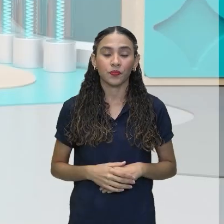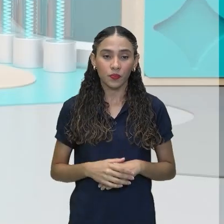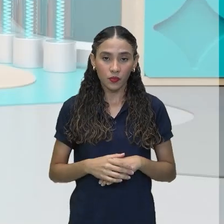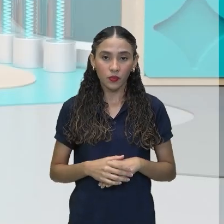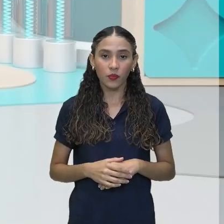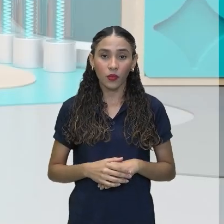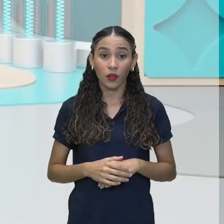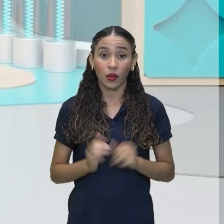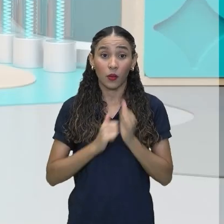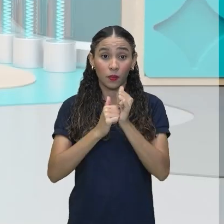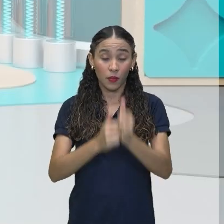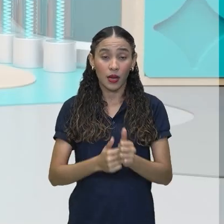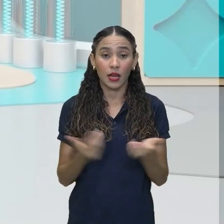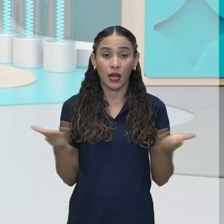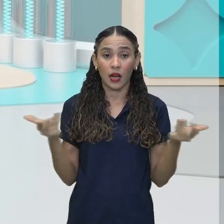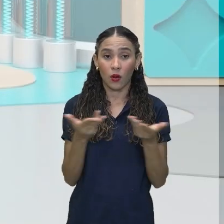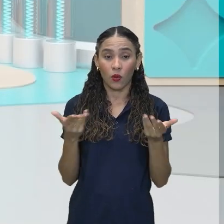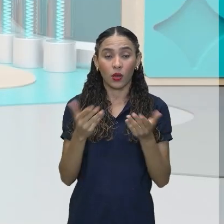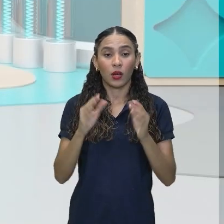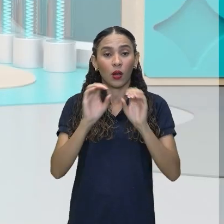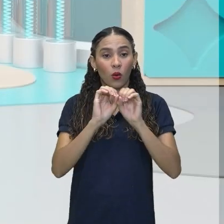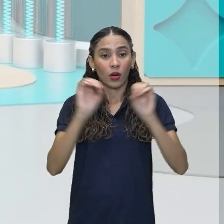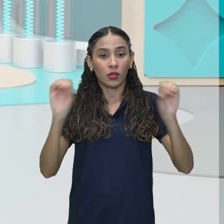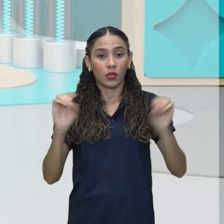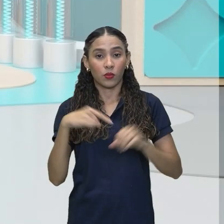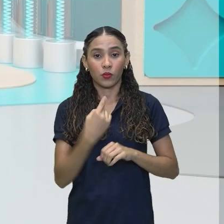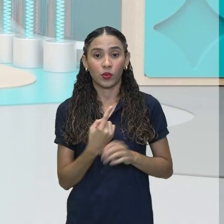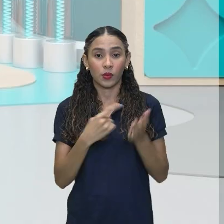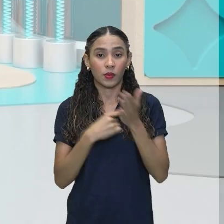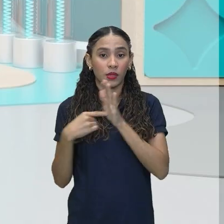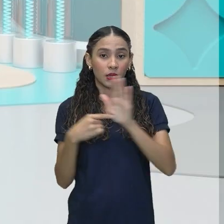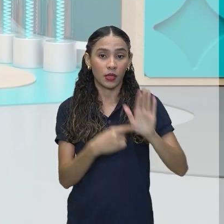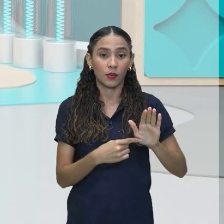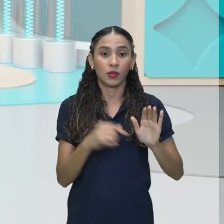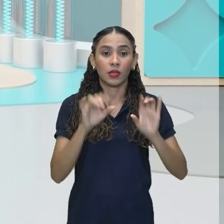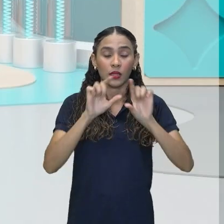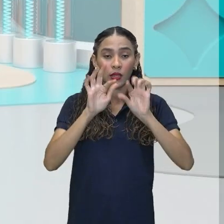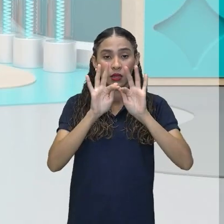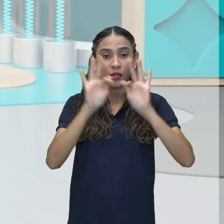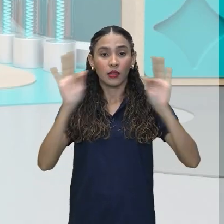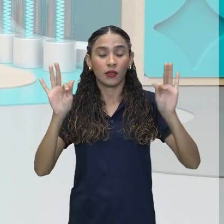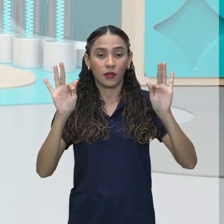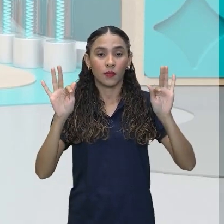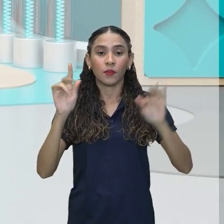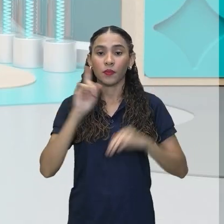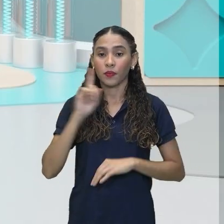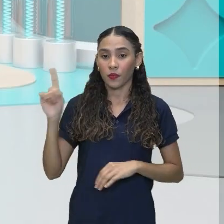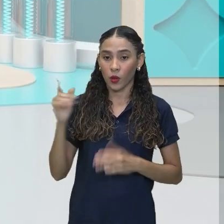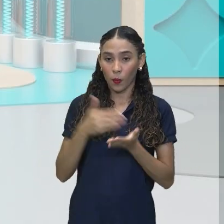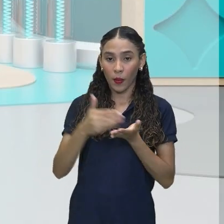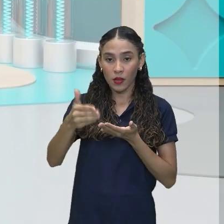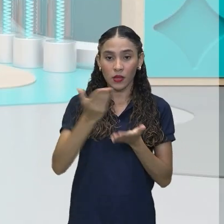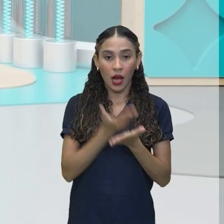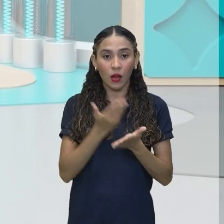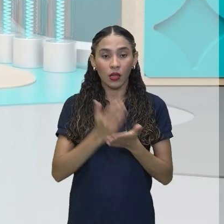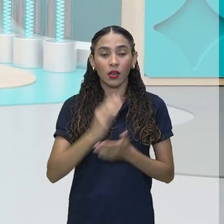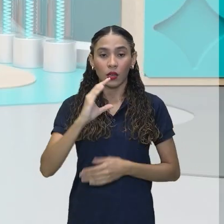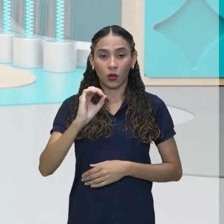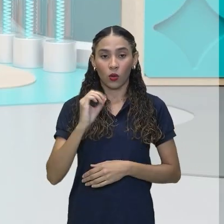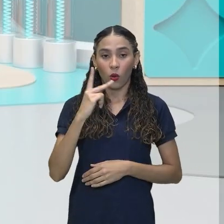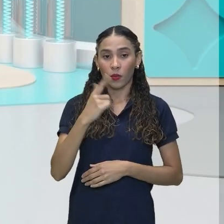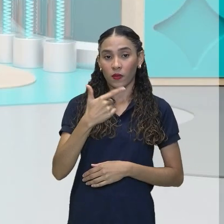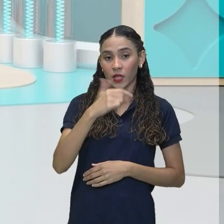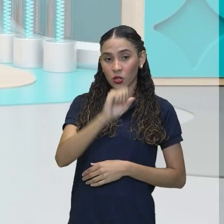me acompanhem aqui com essa oração que nós destacamos desse texto maior que nós vimos logo no início da aula sobre a COP28,